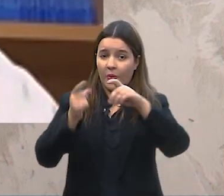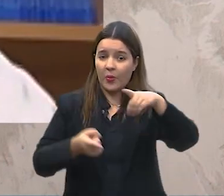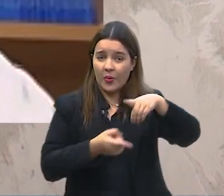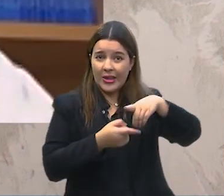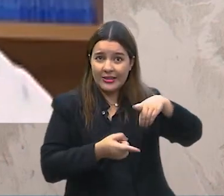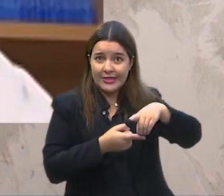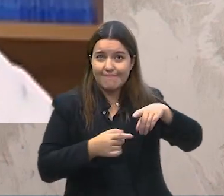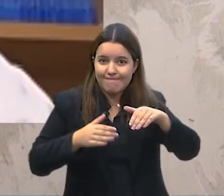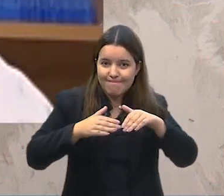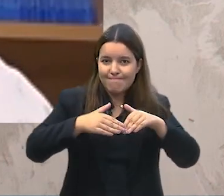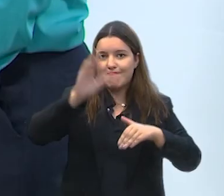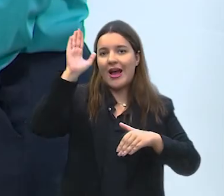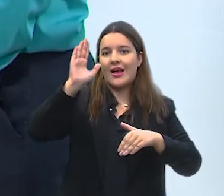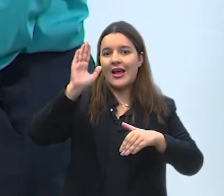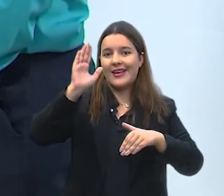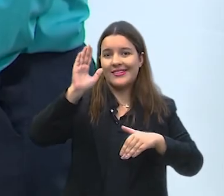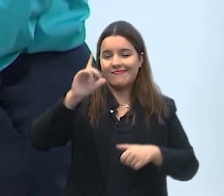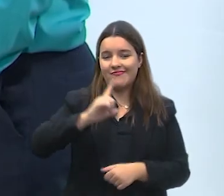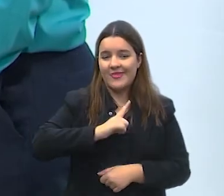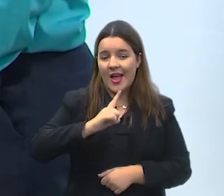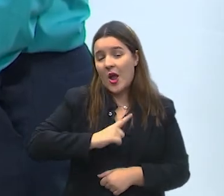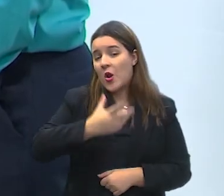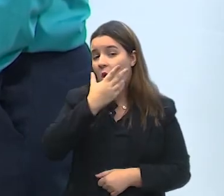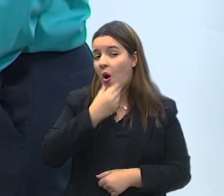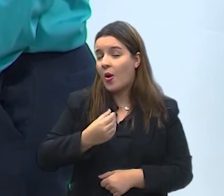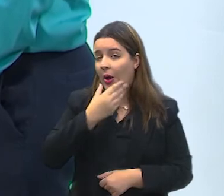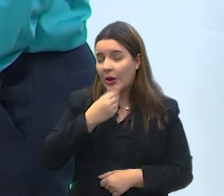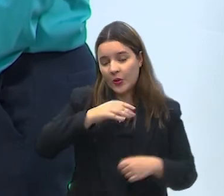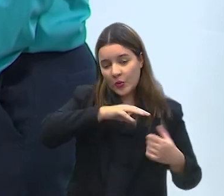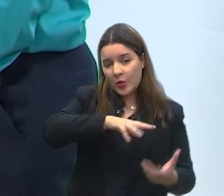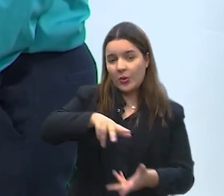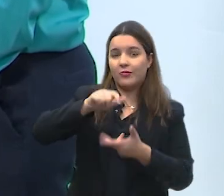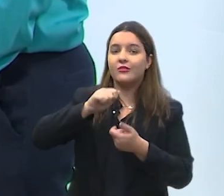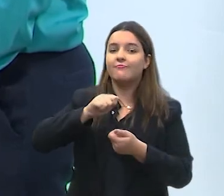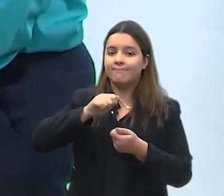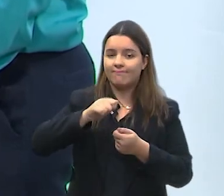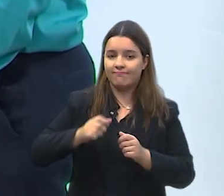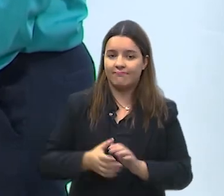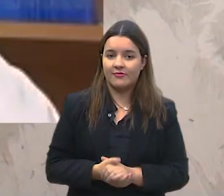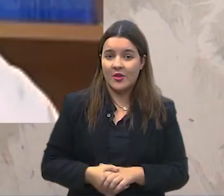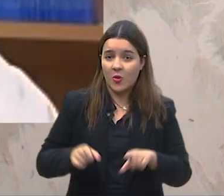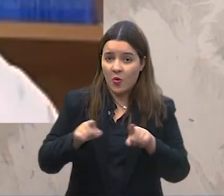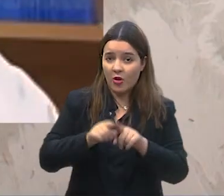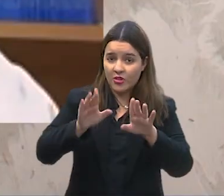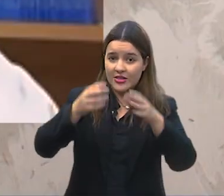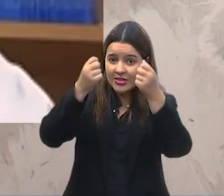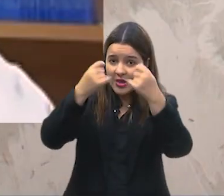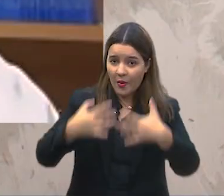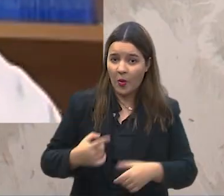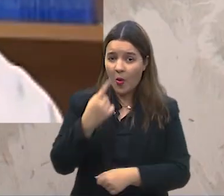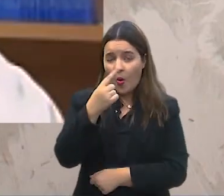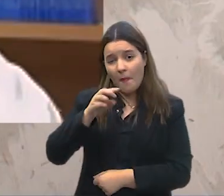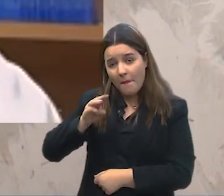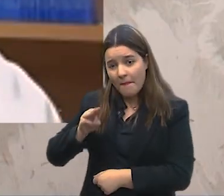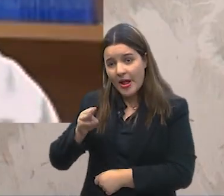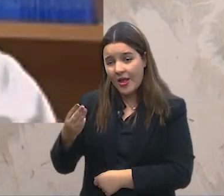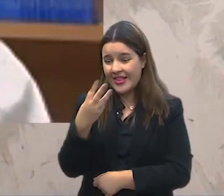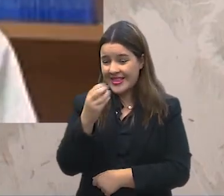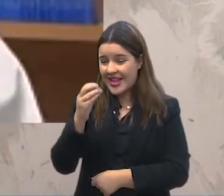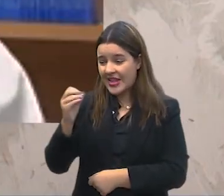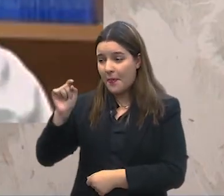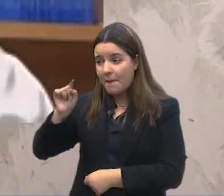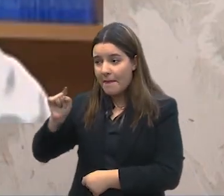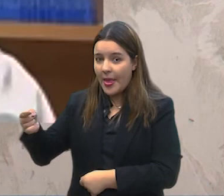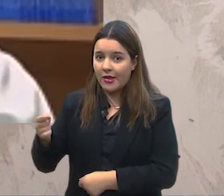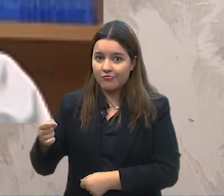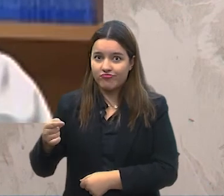mais frequente nos homens, tá? No mundo inteiro. Como eu falei há pouco, quase 1.300.000